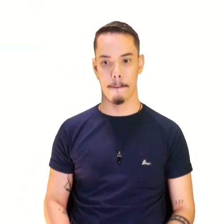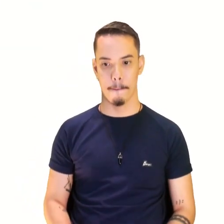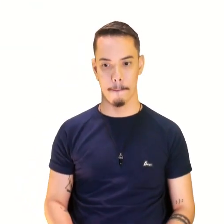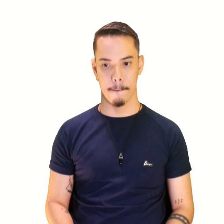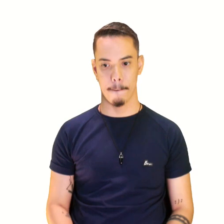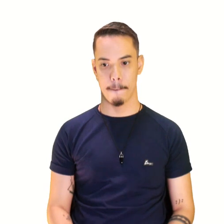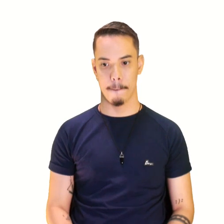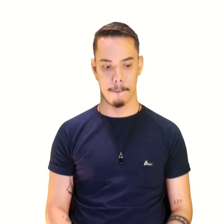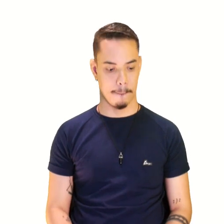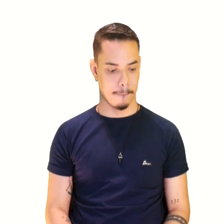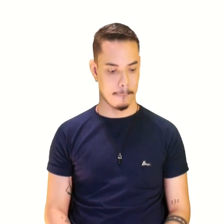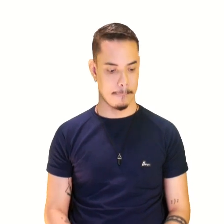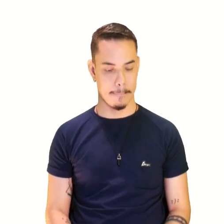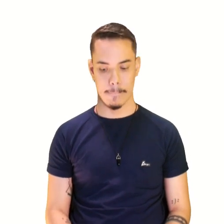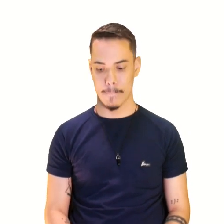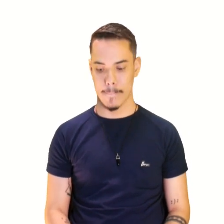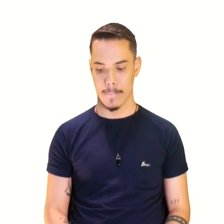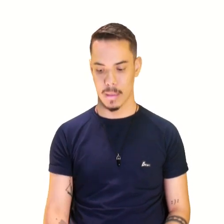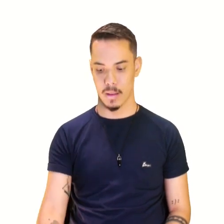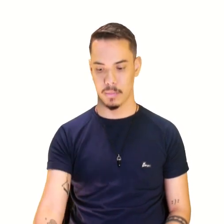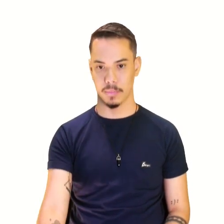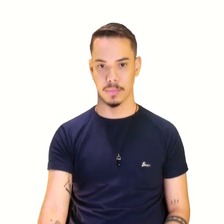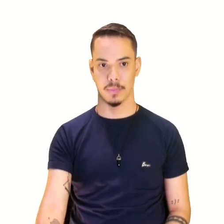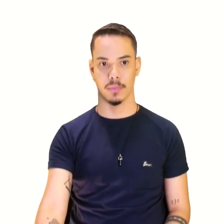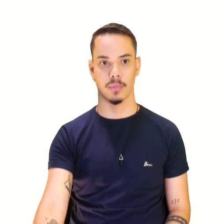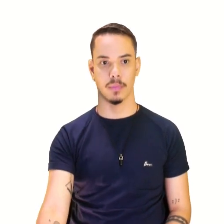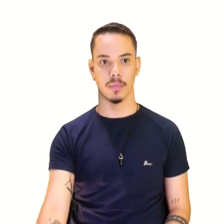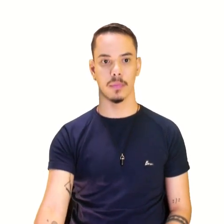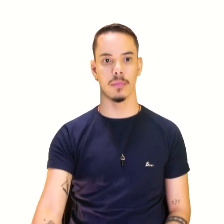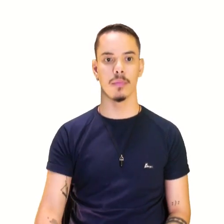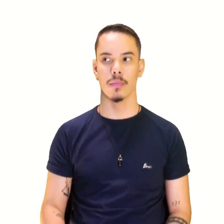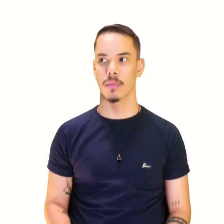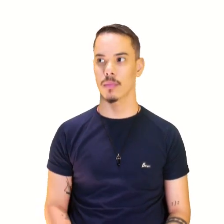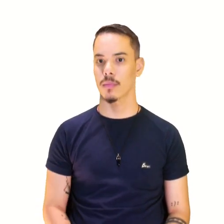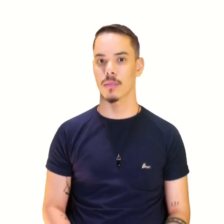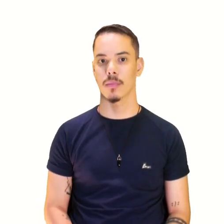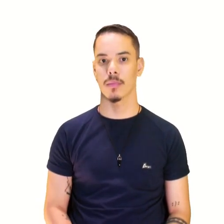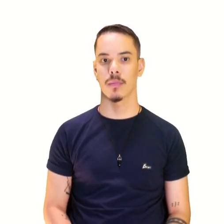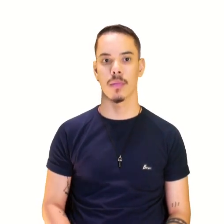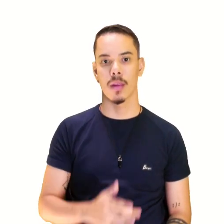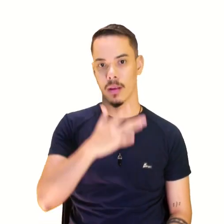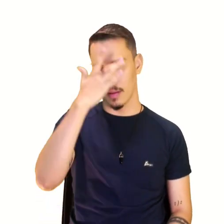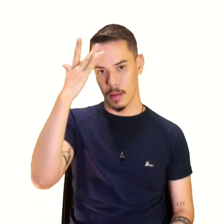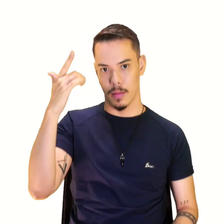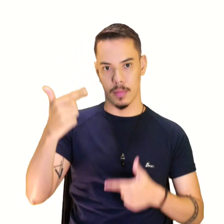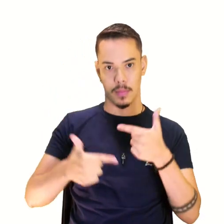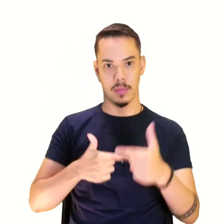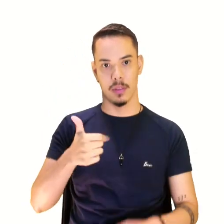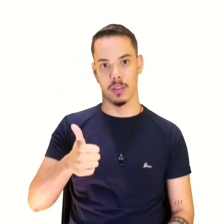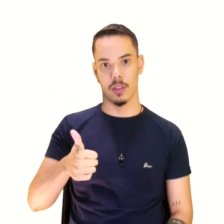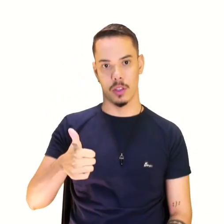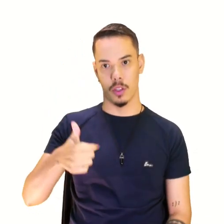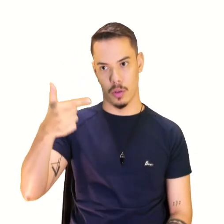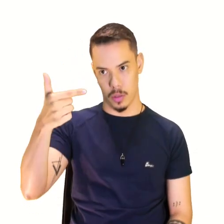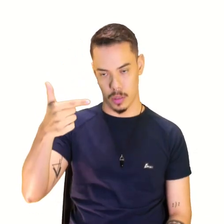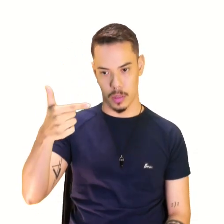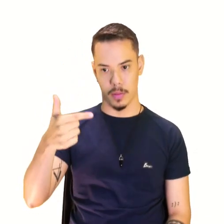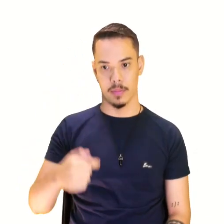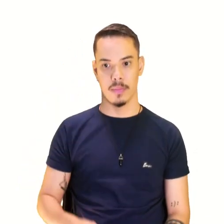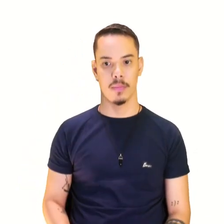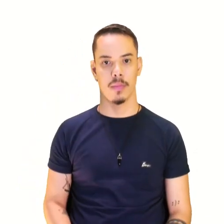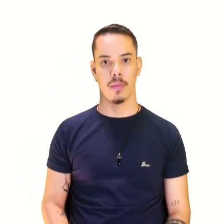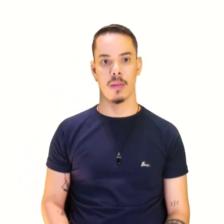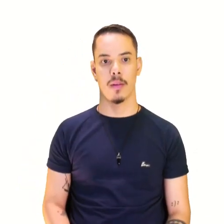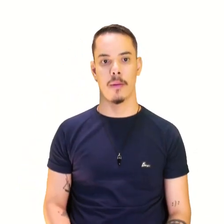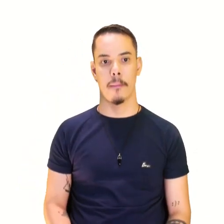fica coisa pra trás. Em uma obra, 12 trabalhadores... Eu vou já colocando, você vai lendo, já vou fazendo, Tá. pode